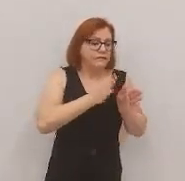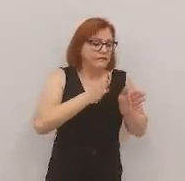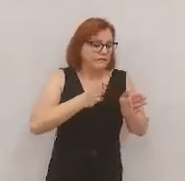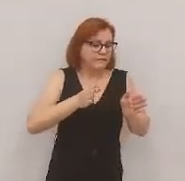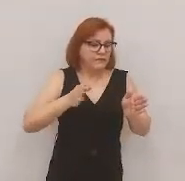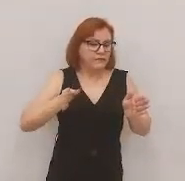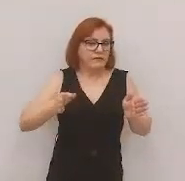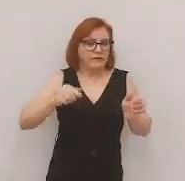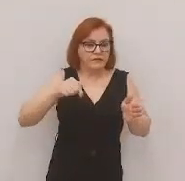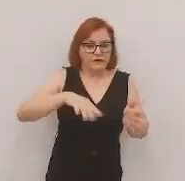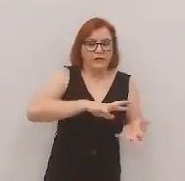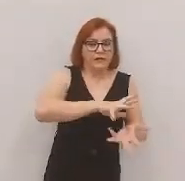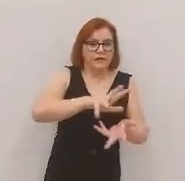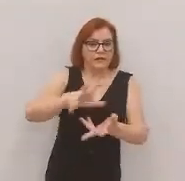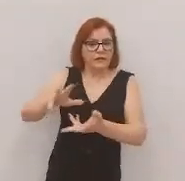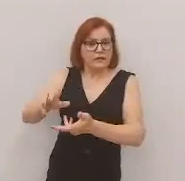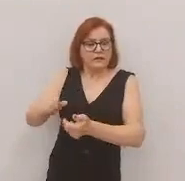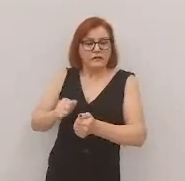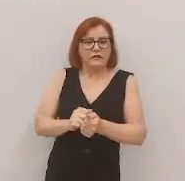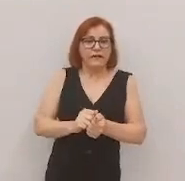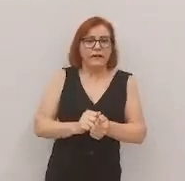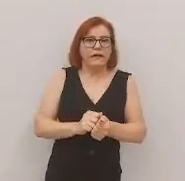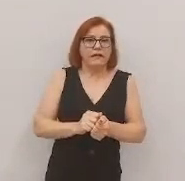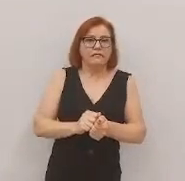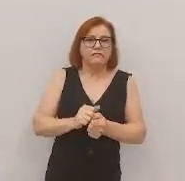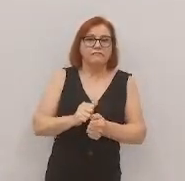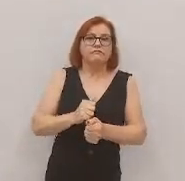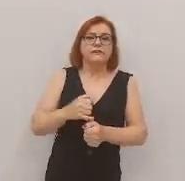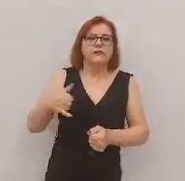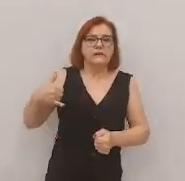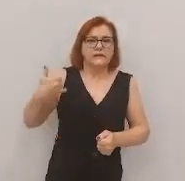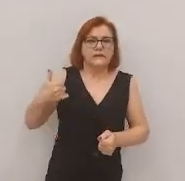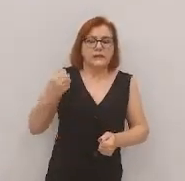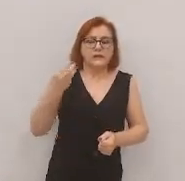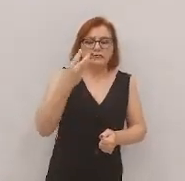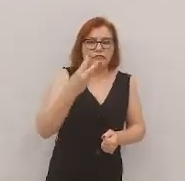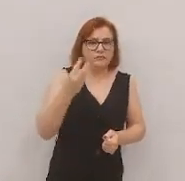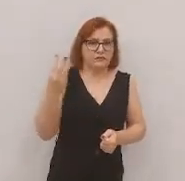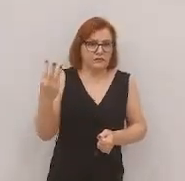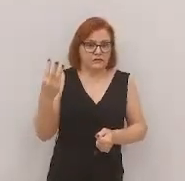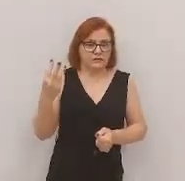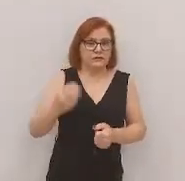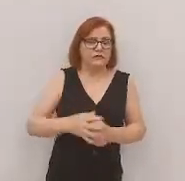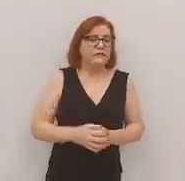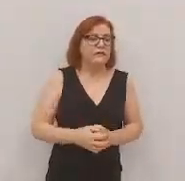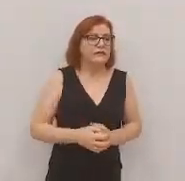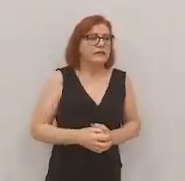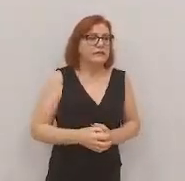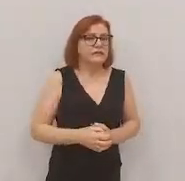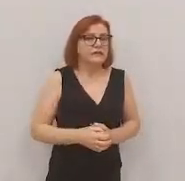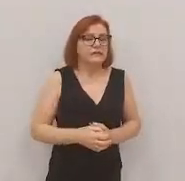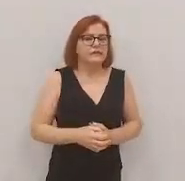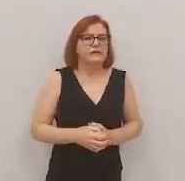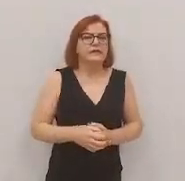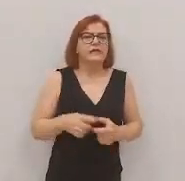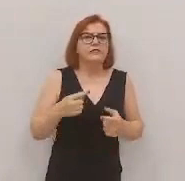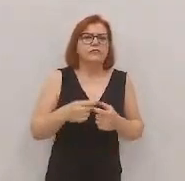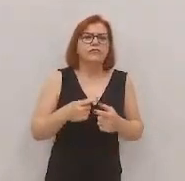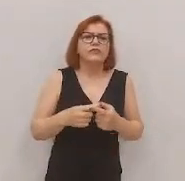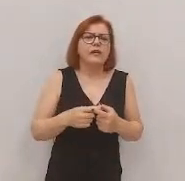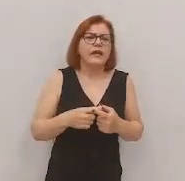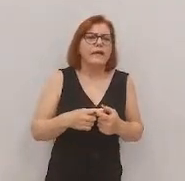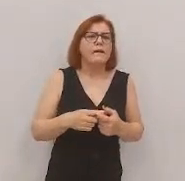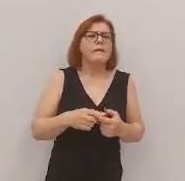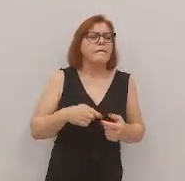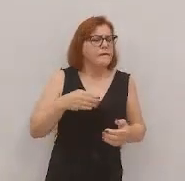Para ver, irmãos, como é o homem, como que o homem vive, o que o homem sente, né? Os sofrimentos do